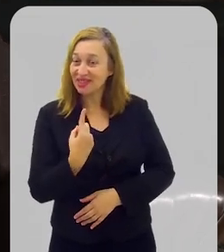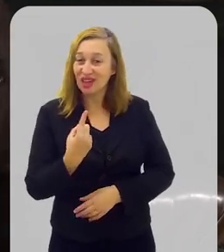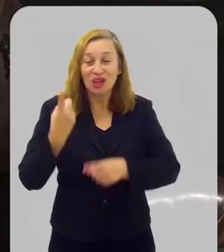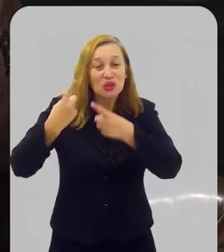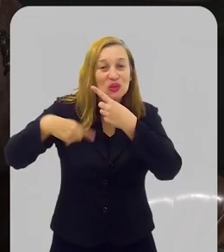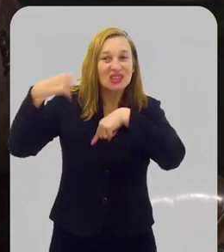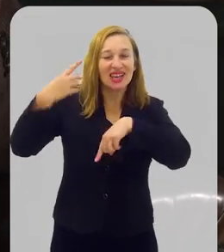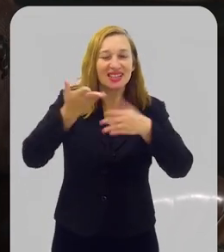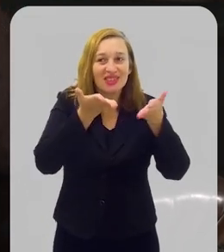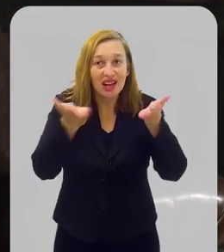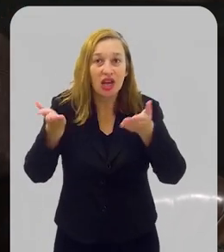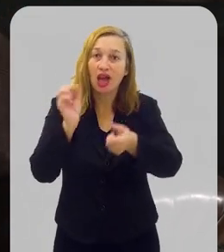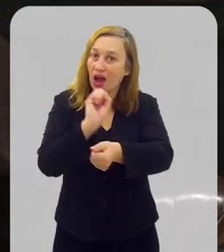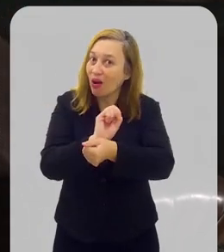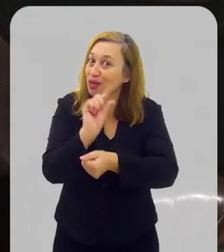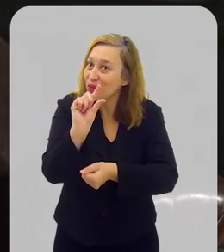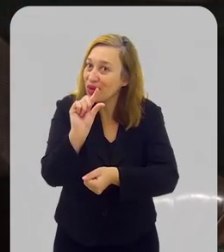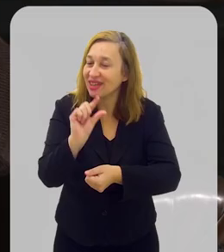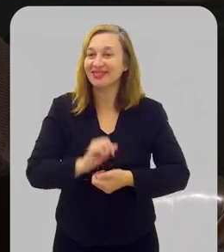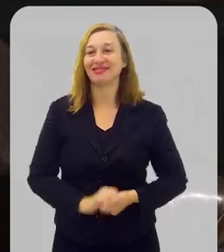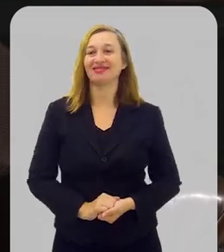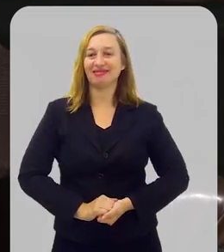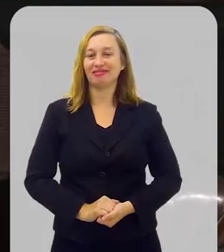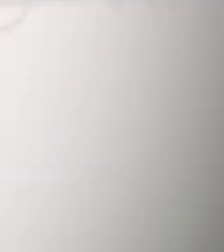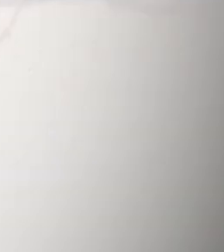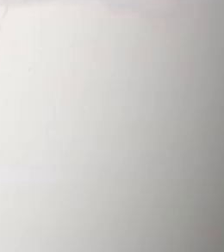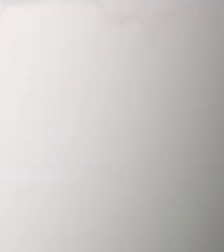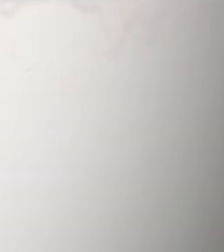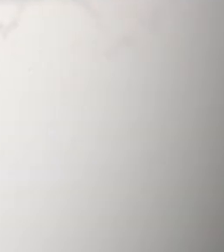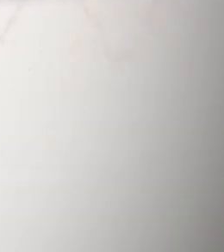e sucesso total segura